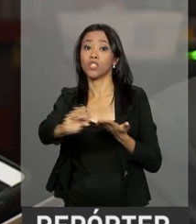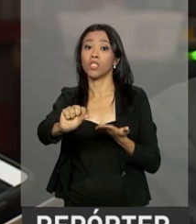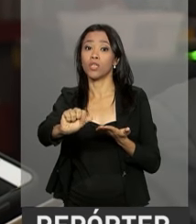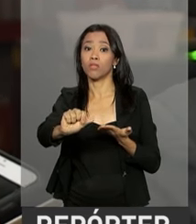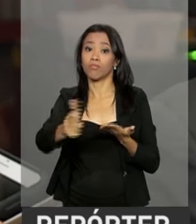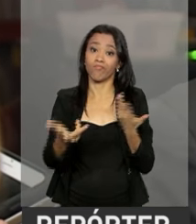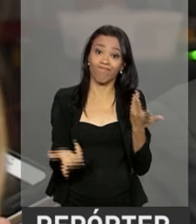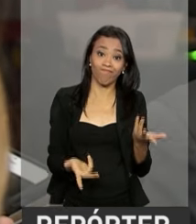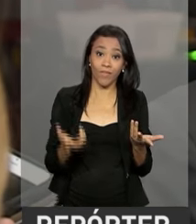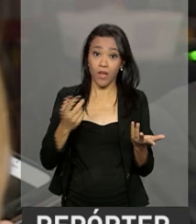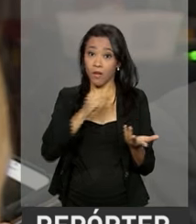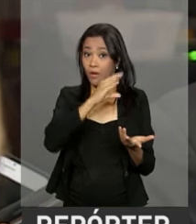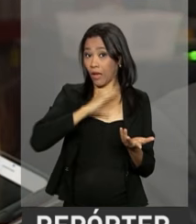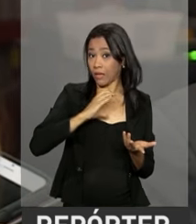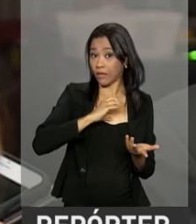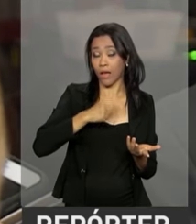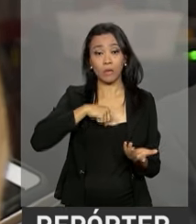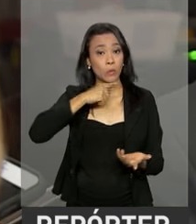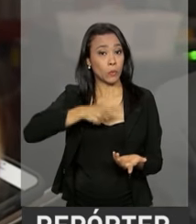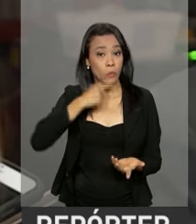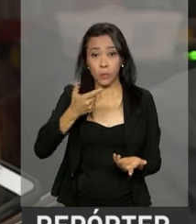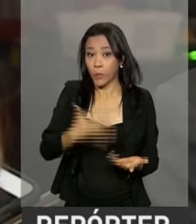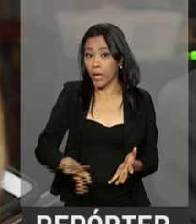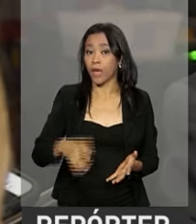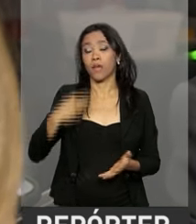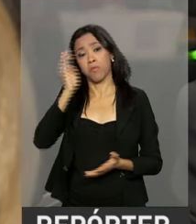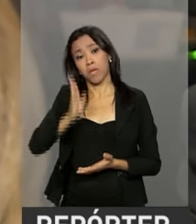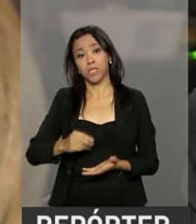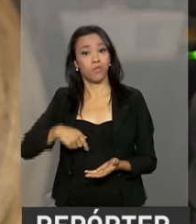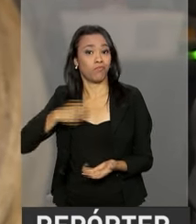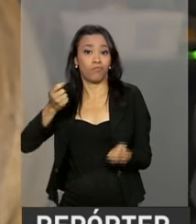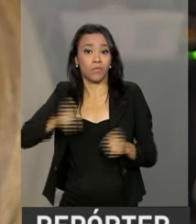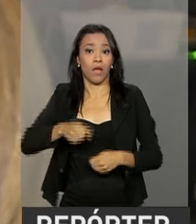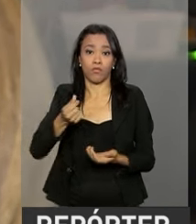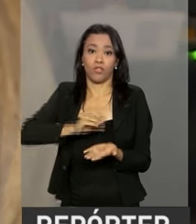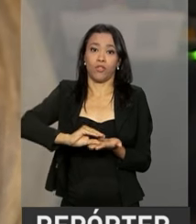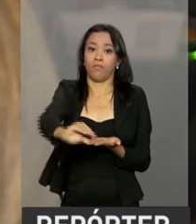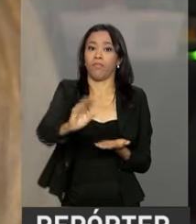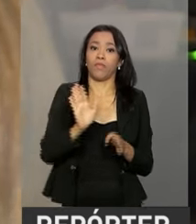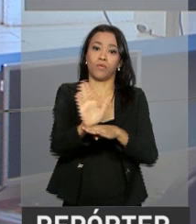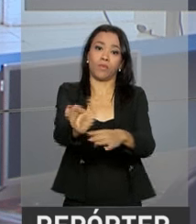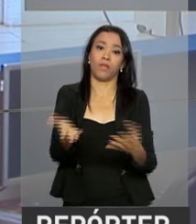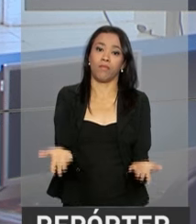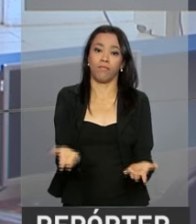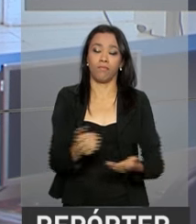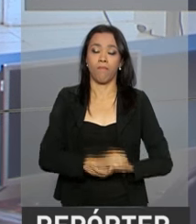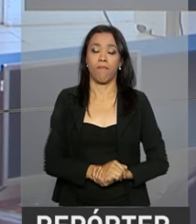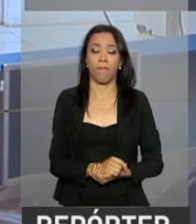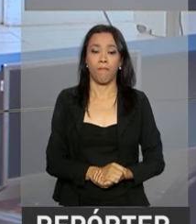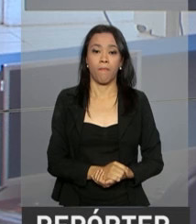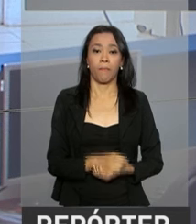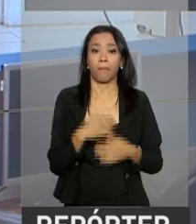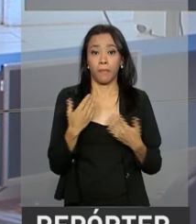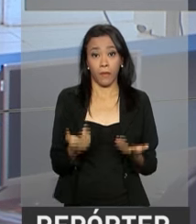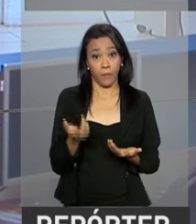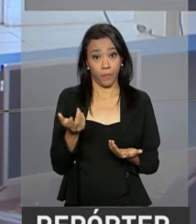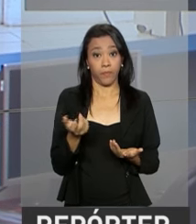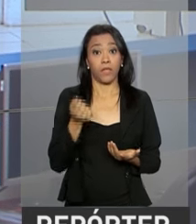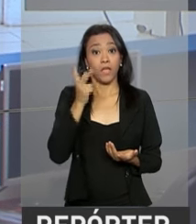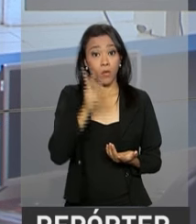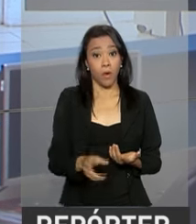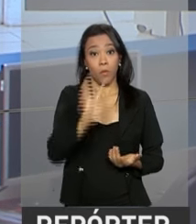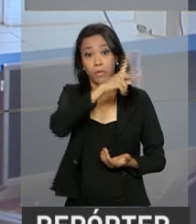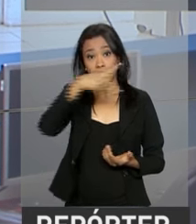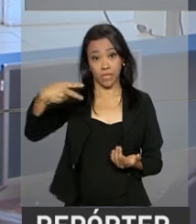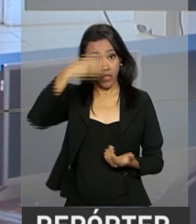não estão mais dispostos os canadenses disseram que também não estão nem o Brasil tem condições financeiras para isso assim como o presidente Michel